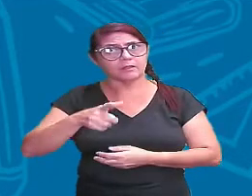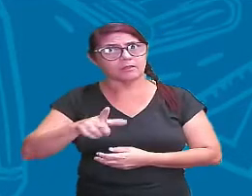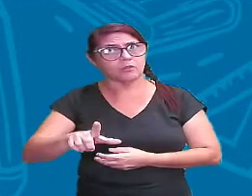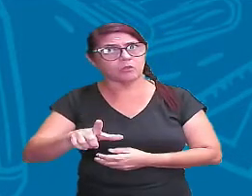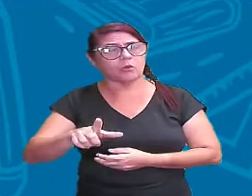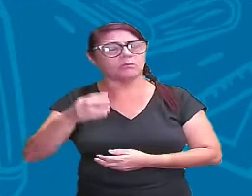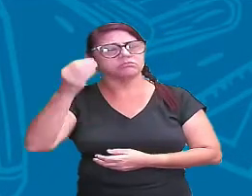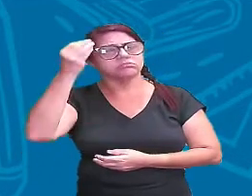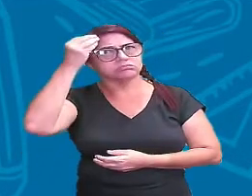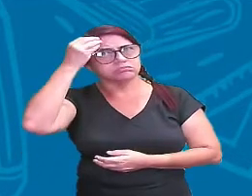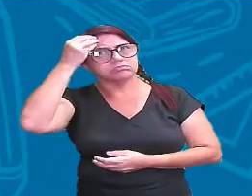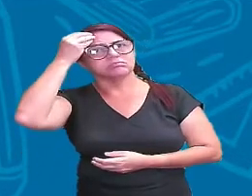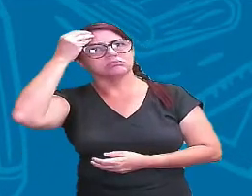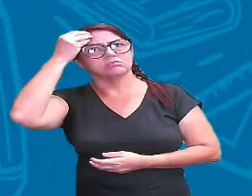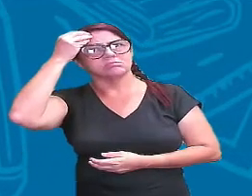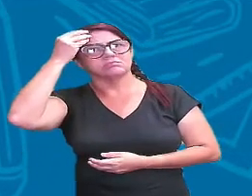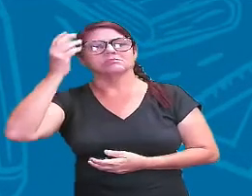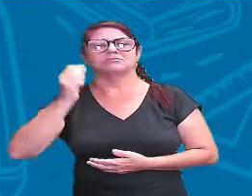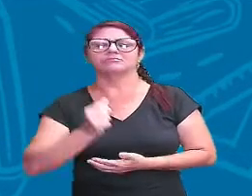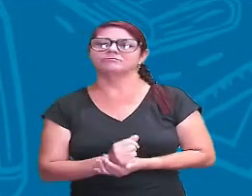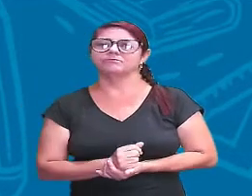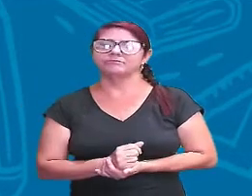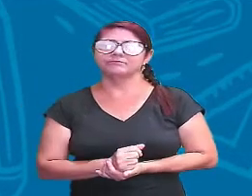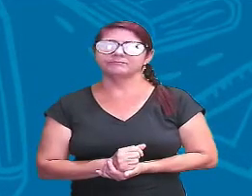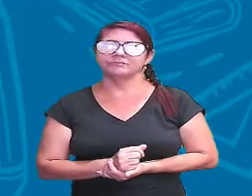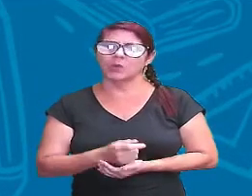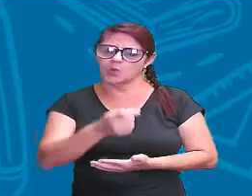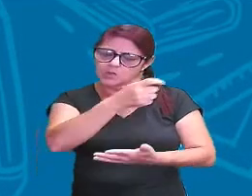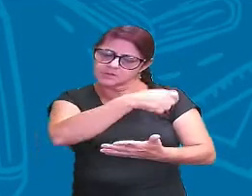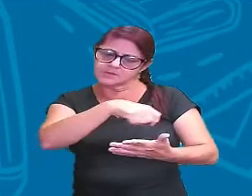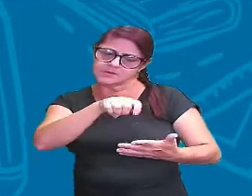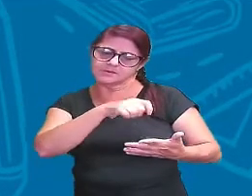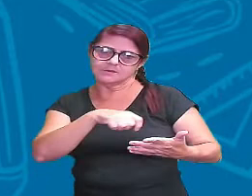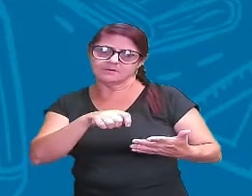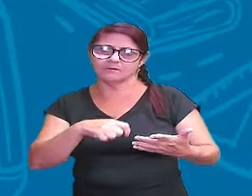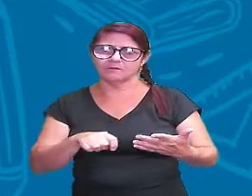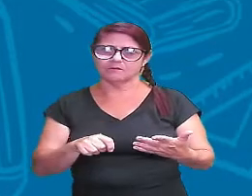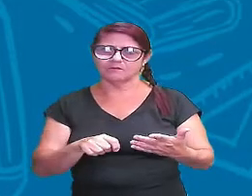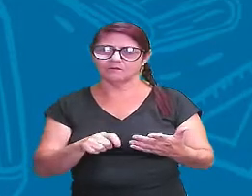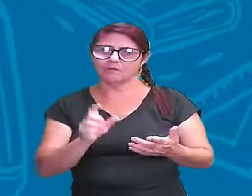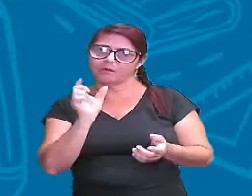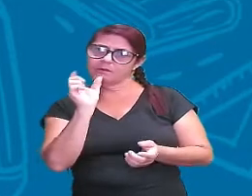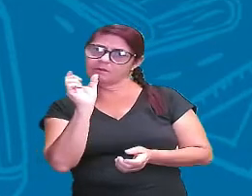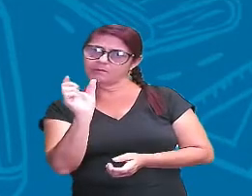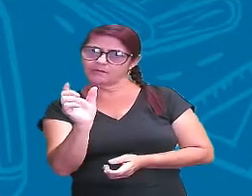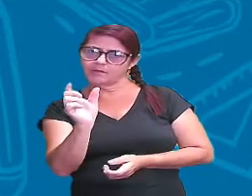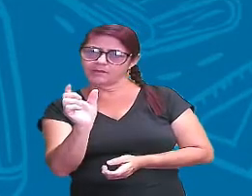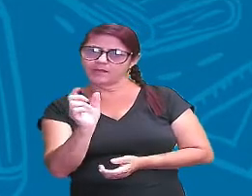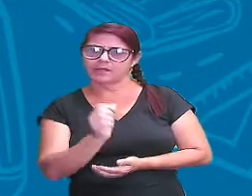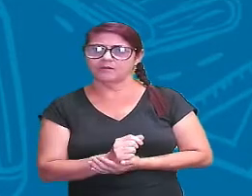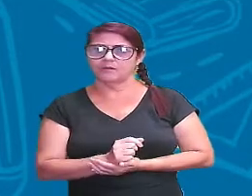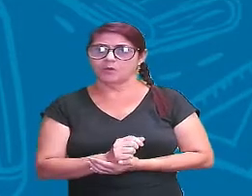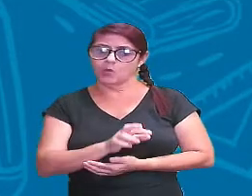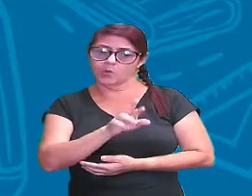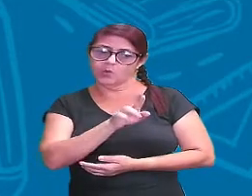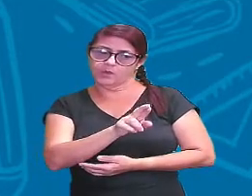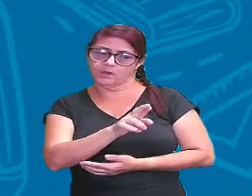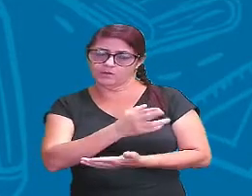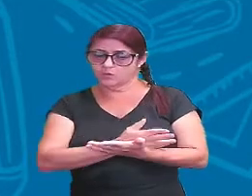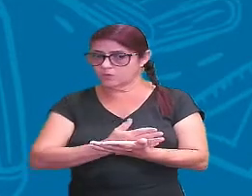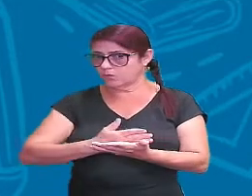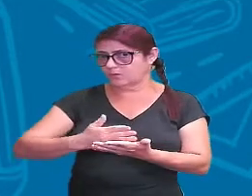ficar bem claro para vocês. Quando a gente for escrever uma palavra que o R vier no